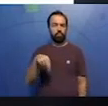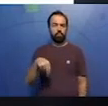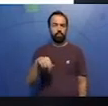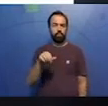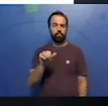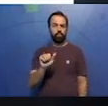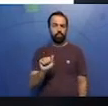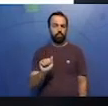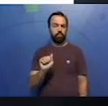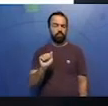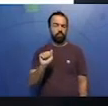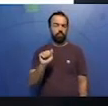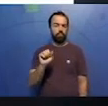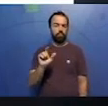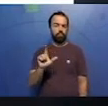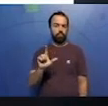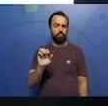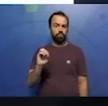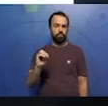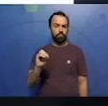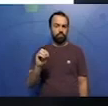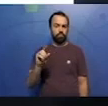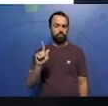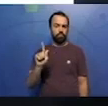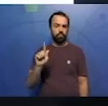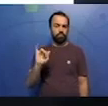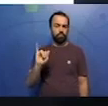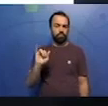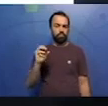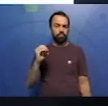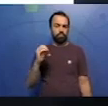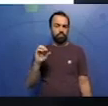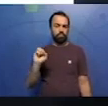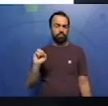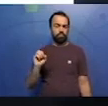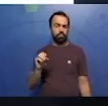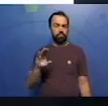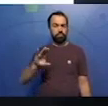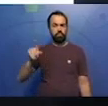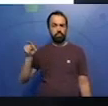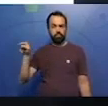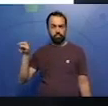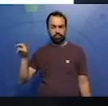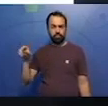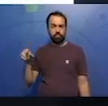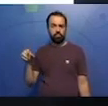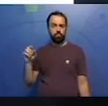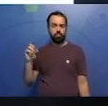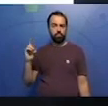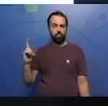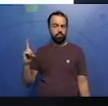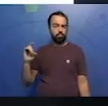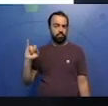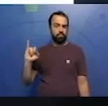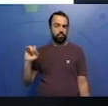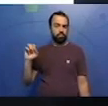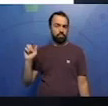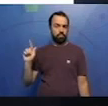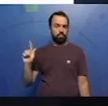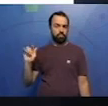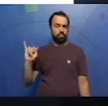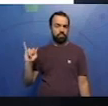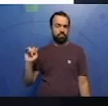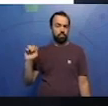o segundo? Relógio digital. 2. Como fazemos a leitura das